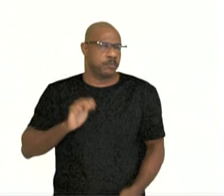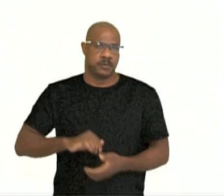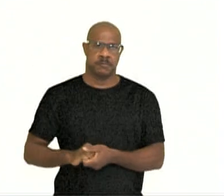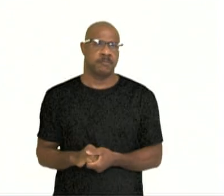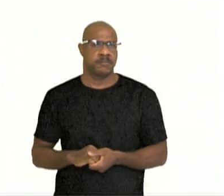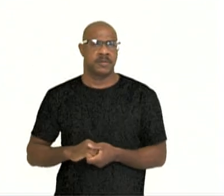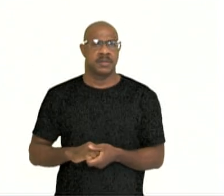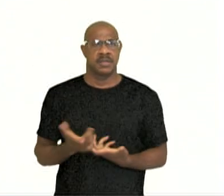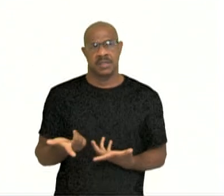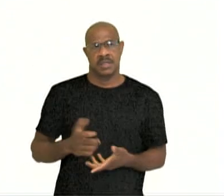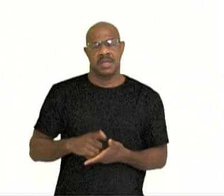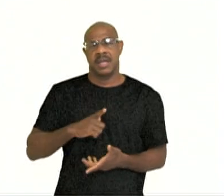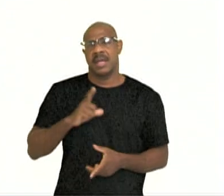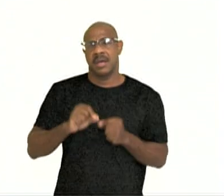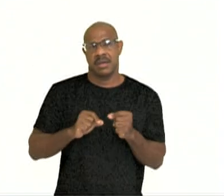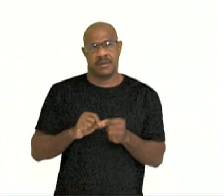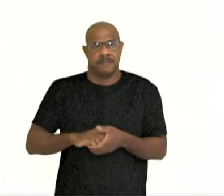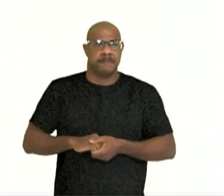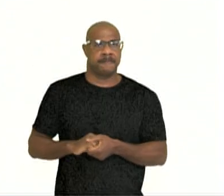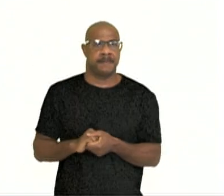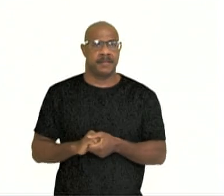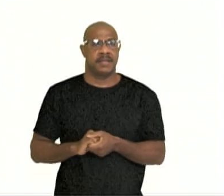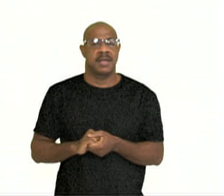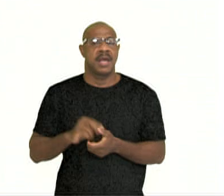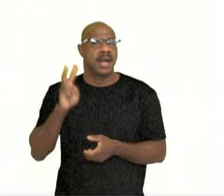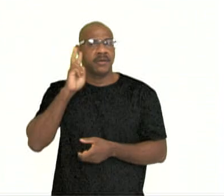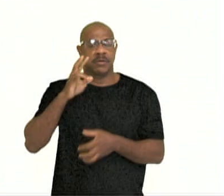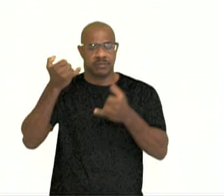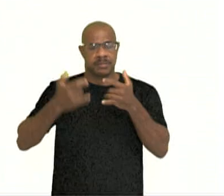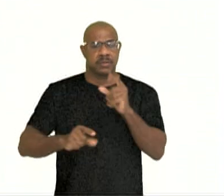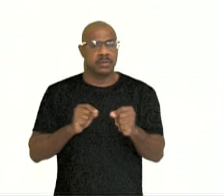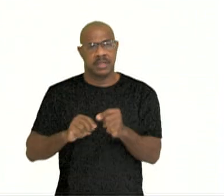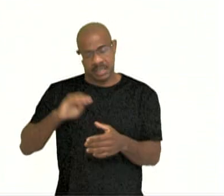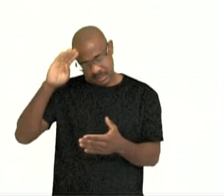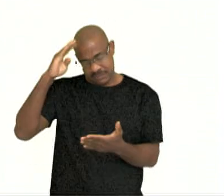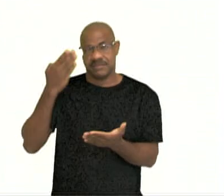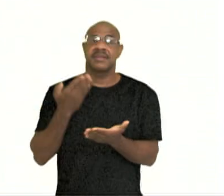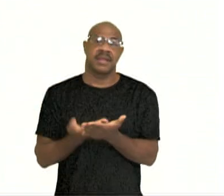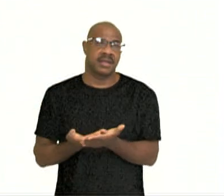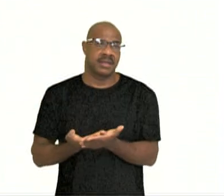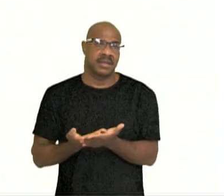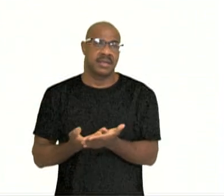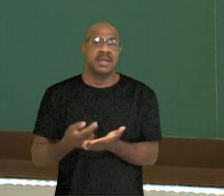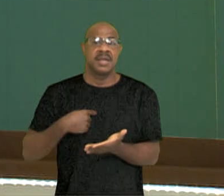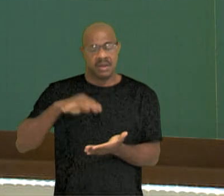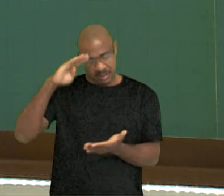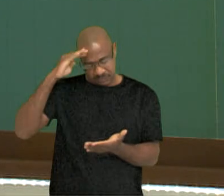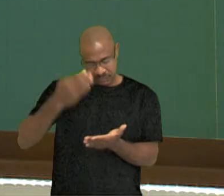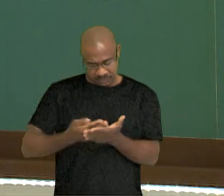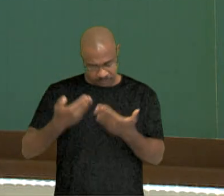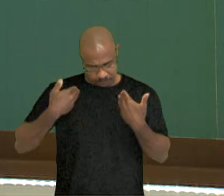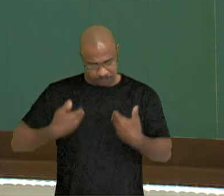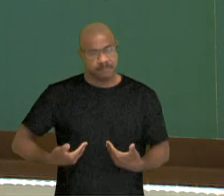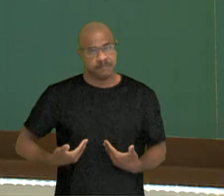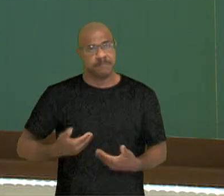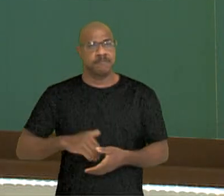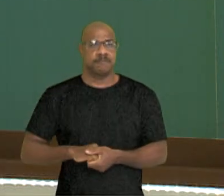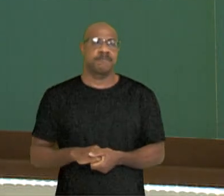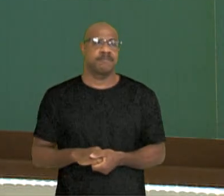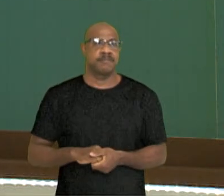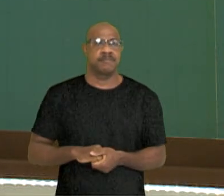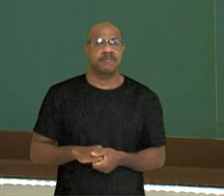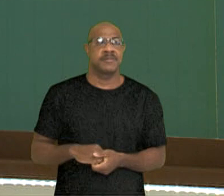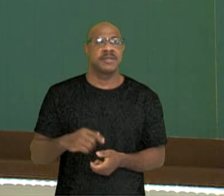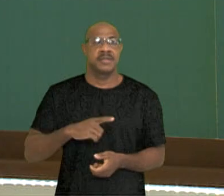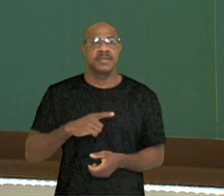seja, o ensinamento, é anunciada nos versos: confiei em meu estado e não vi que me perdia. Porque ele era fidalgo, ele achou